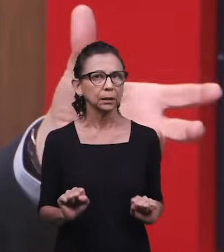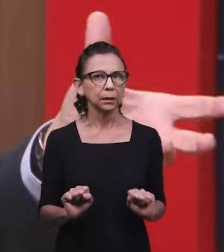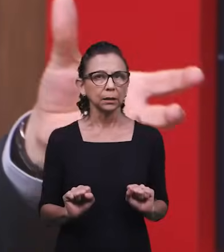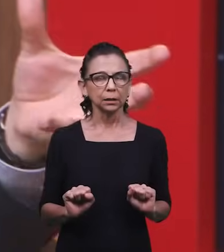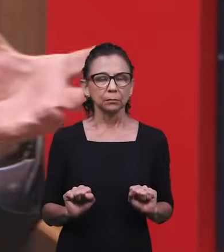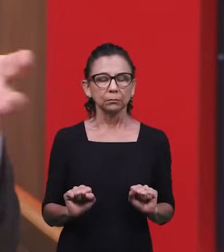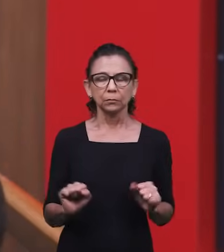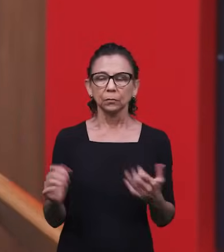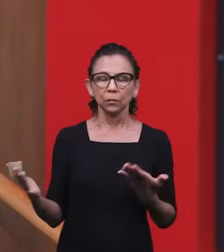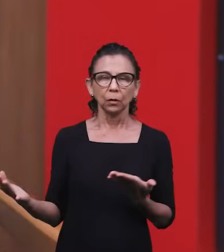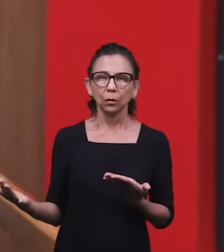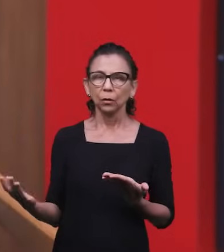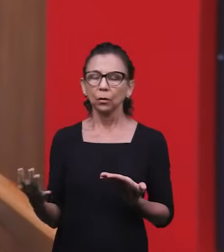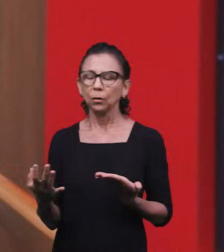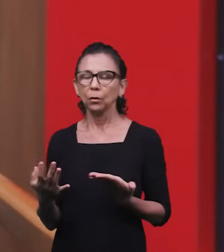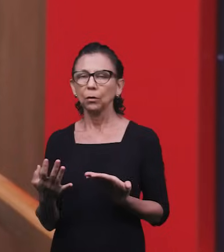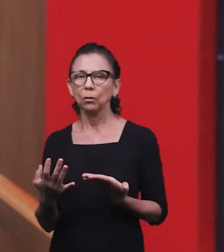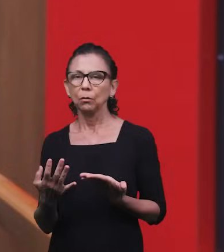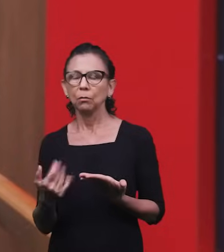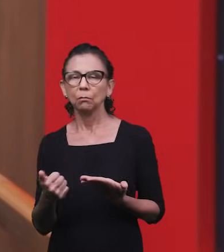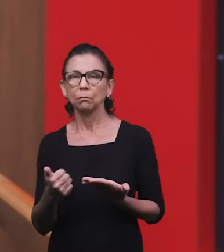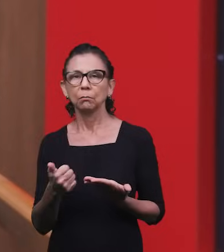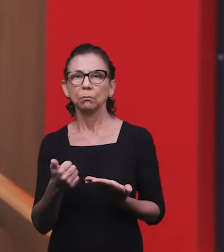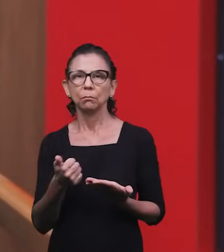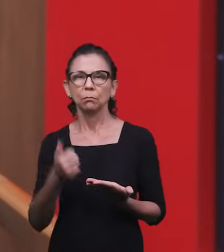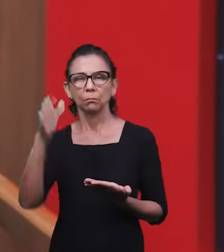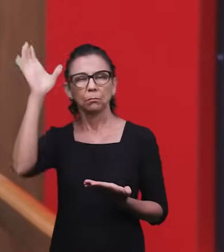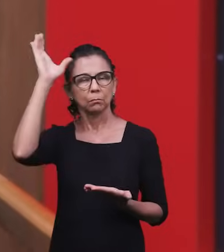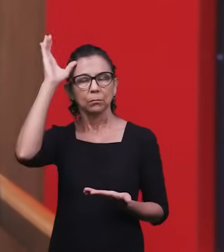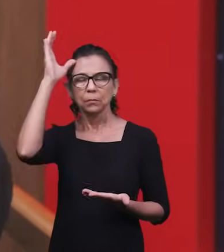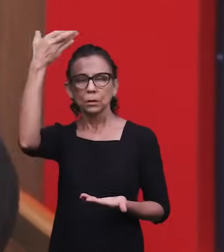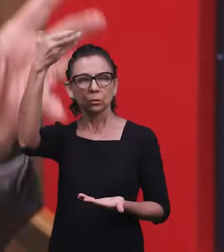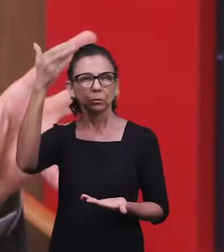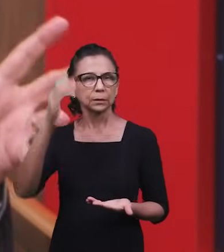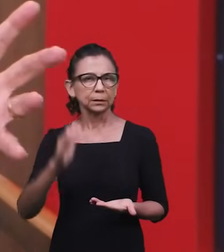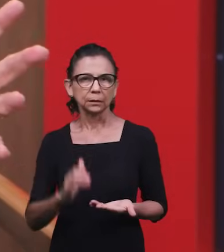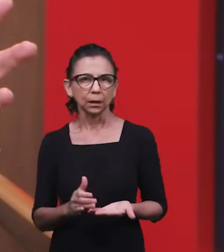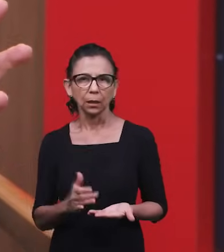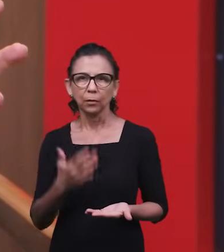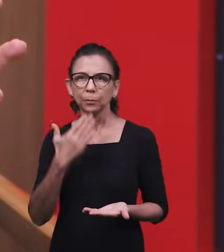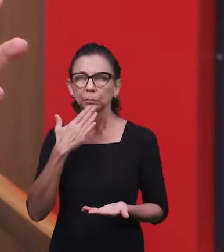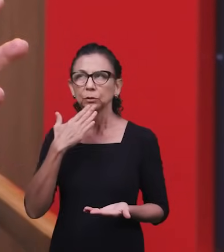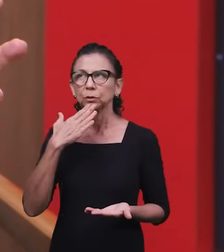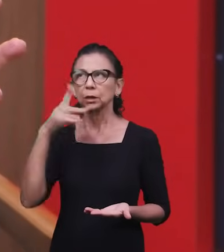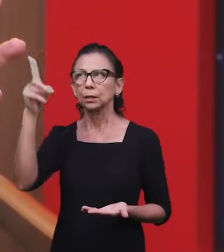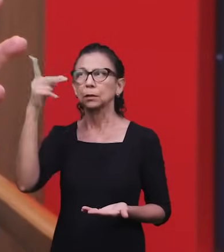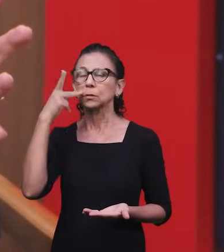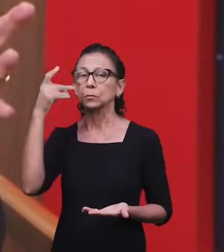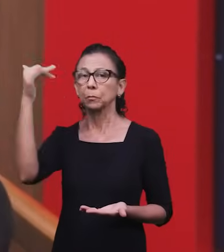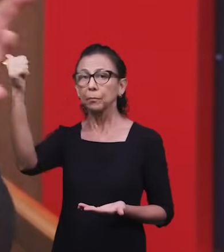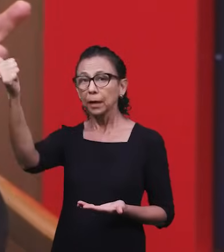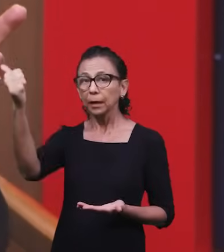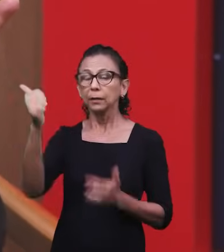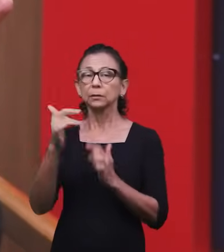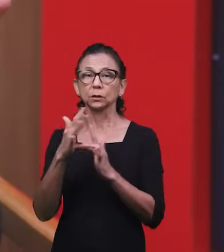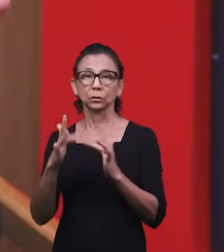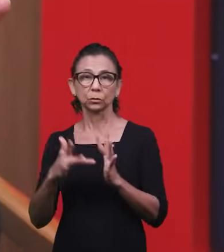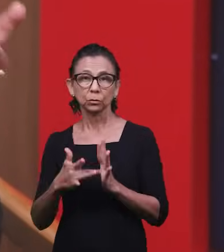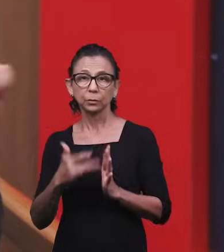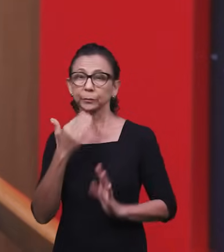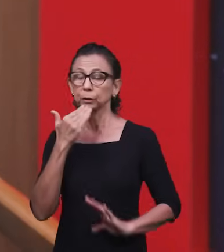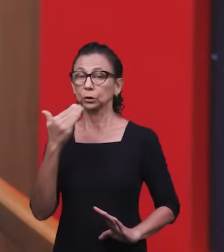operava uma cura, clamava ao Pai por uma providência... Isso não mudou. Isso não